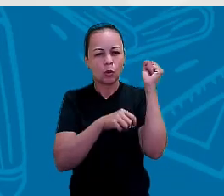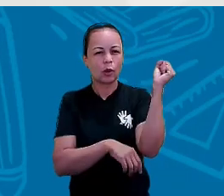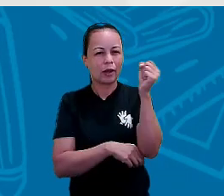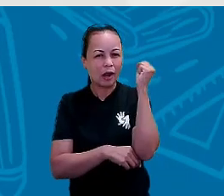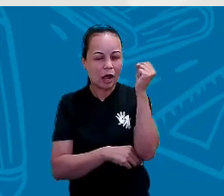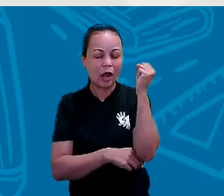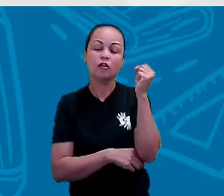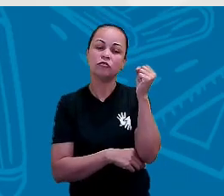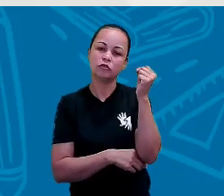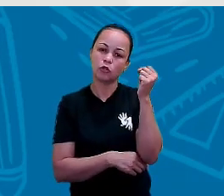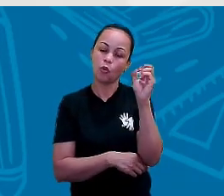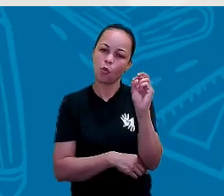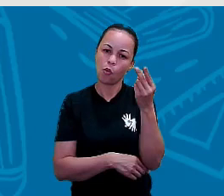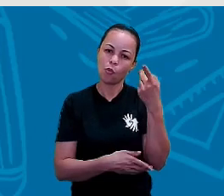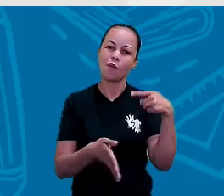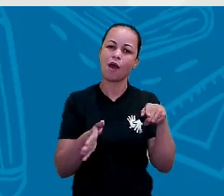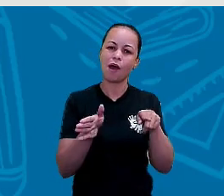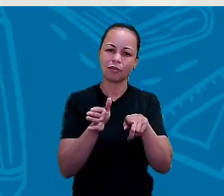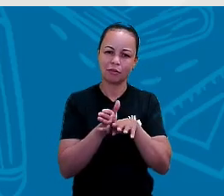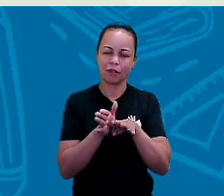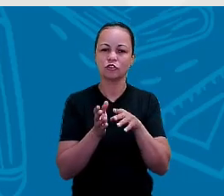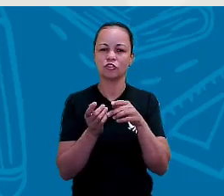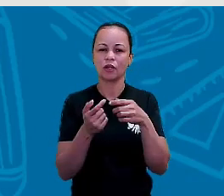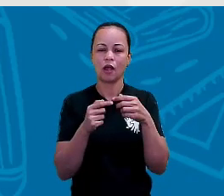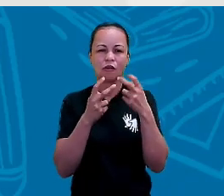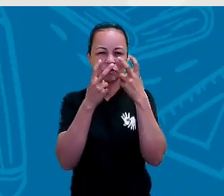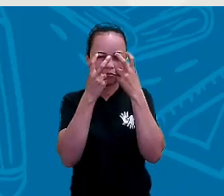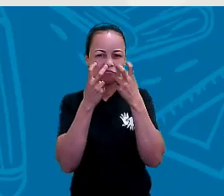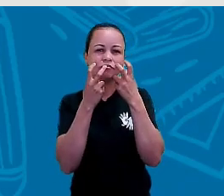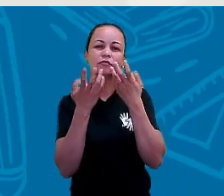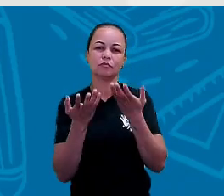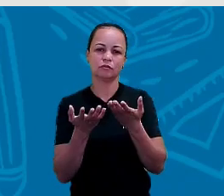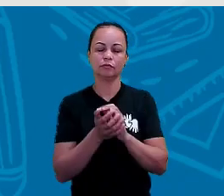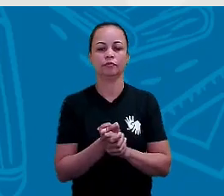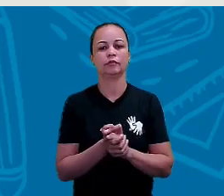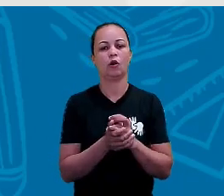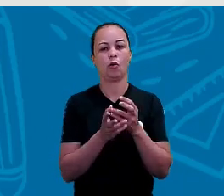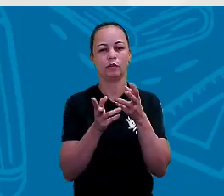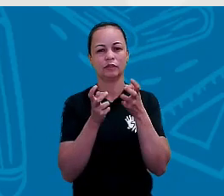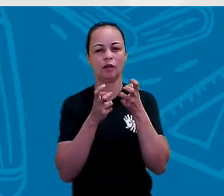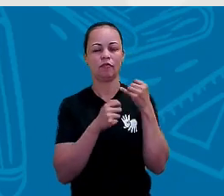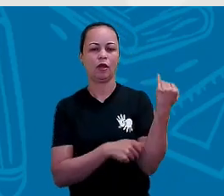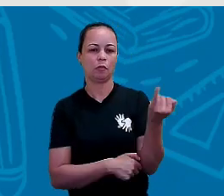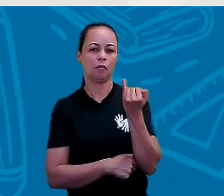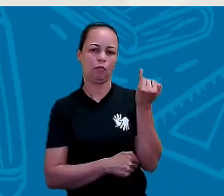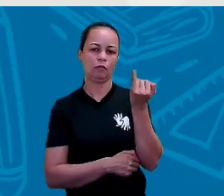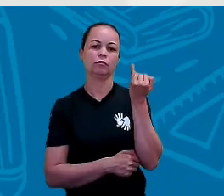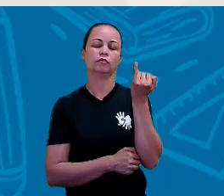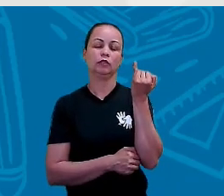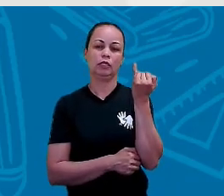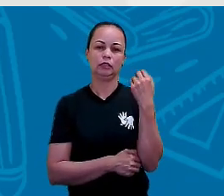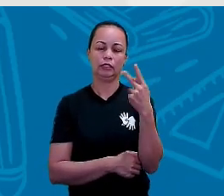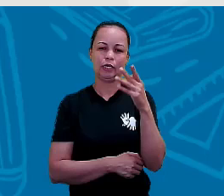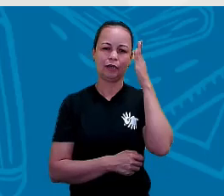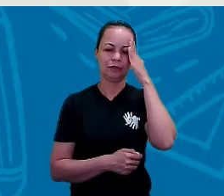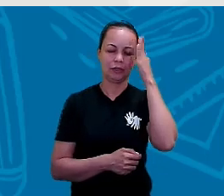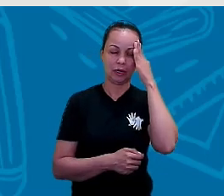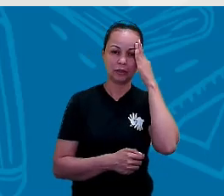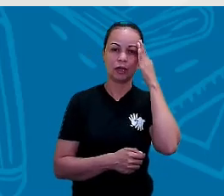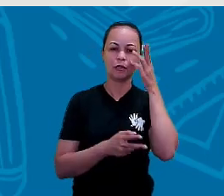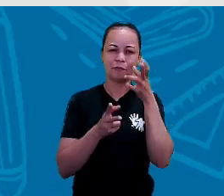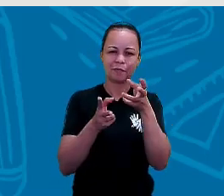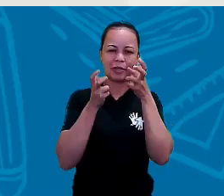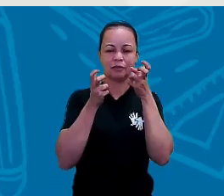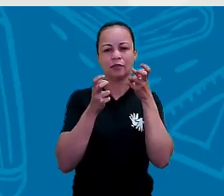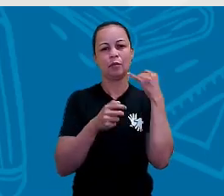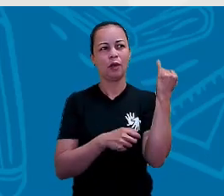à cegueira, tá certo? Portanto, observem como é extremamente importante, que a gente entenda e perceba a importância